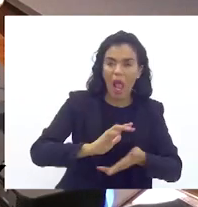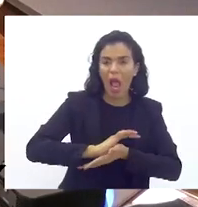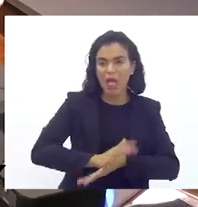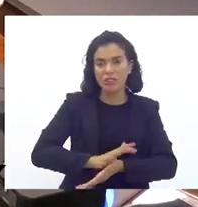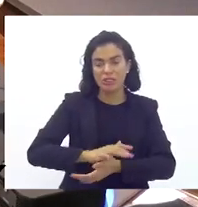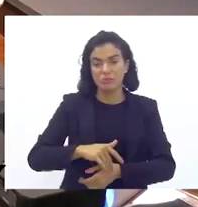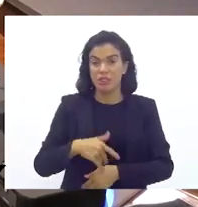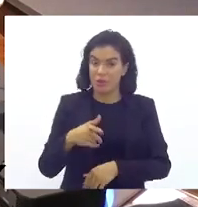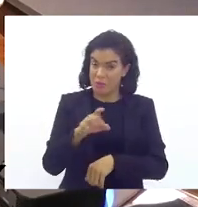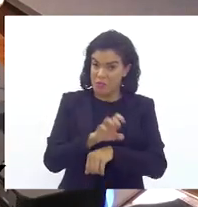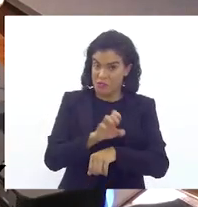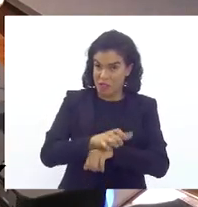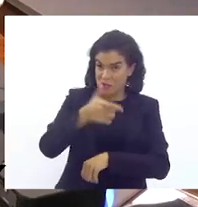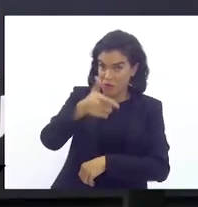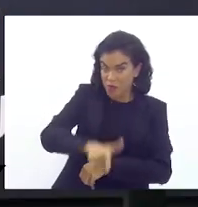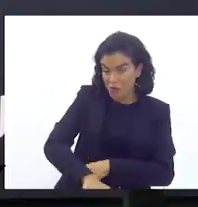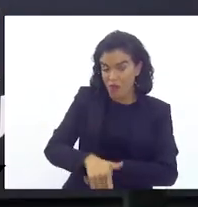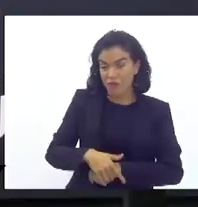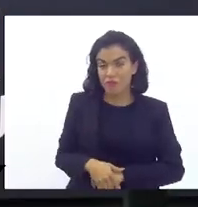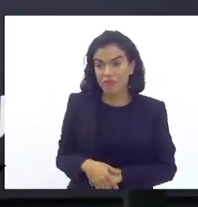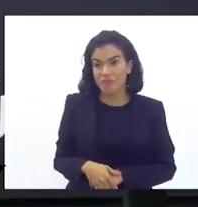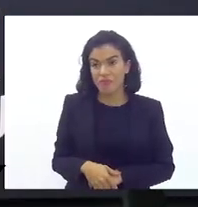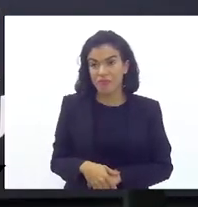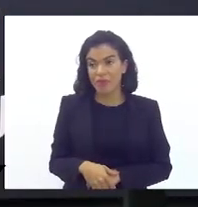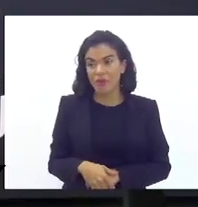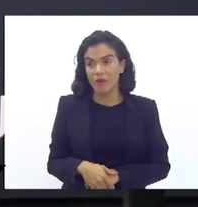Então esse estado mais uma vez